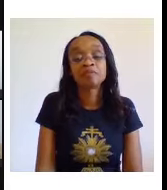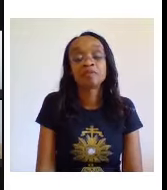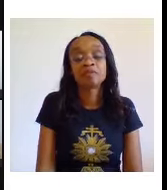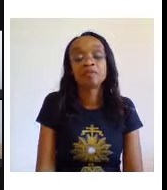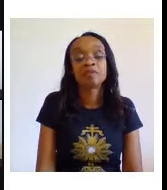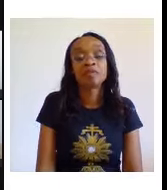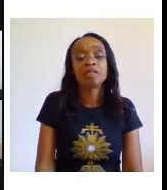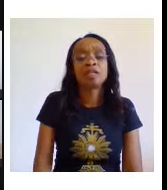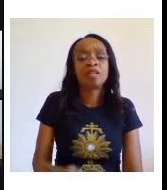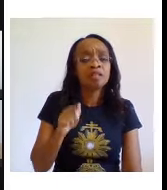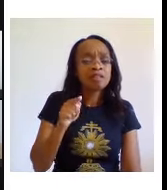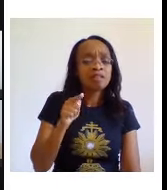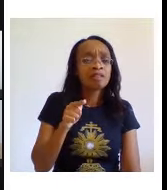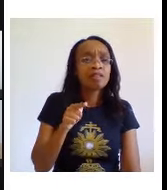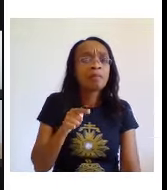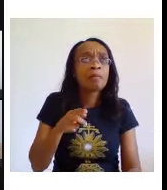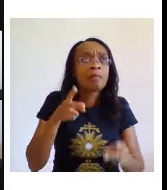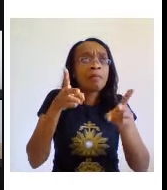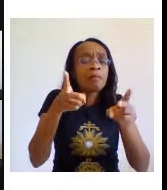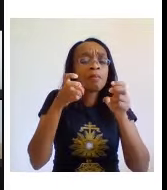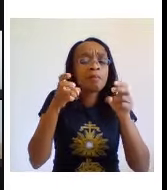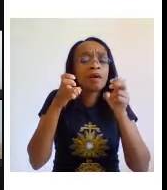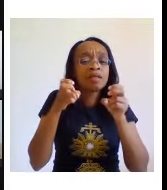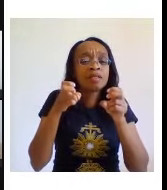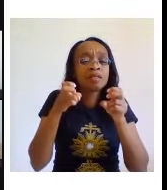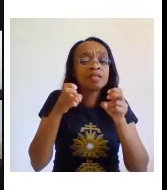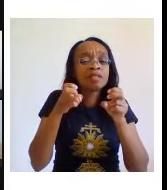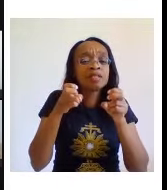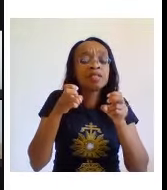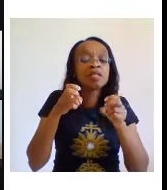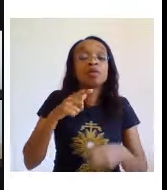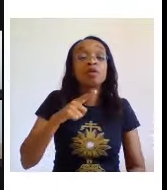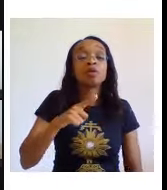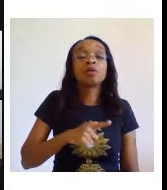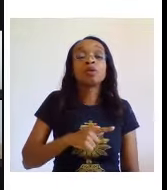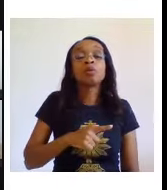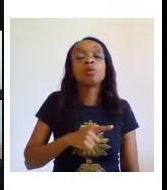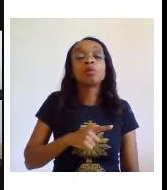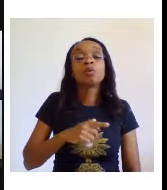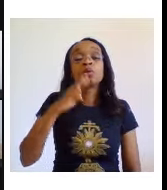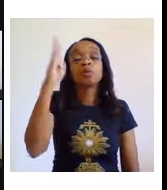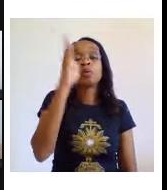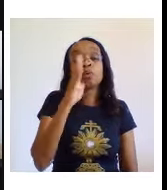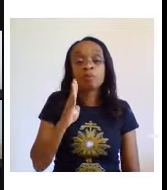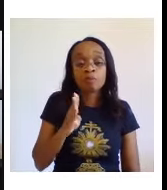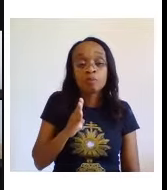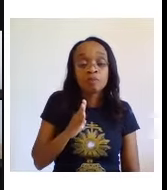vê o governo brasileiro reduzindo pesquisas e retirando recursos do INPE?